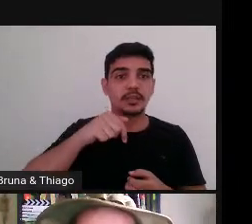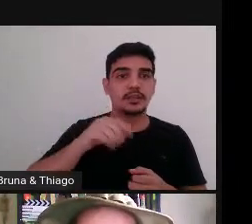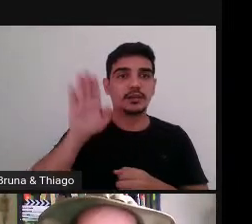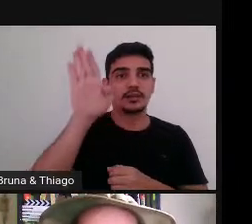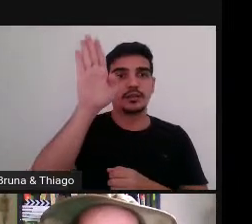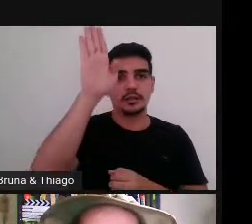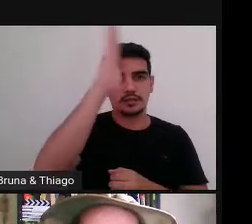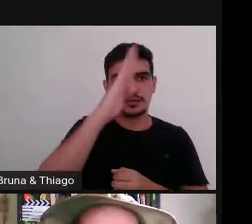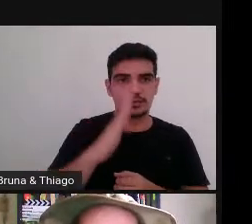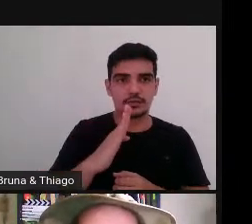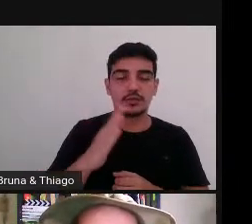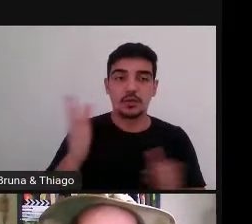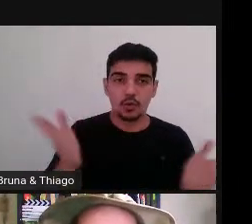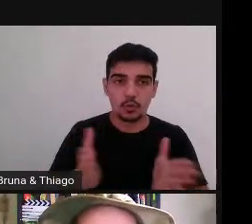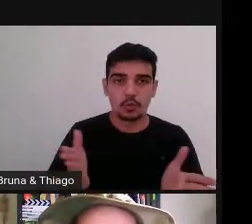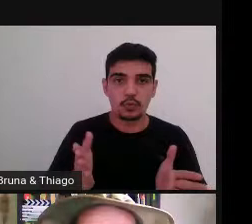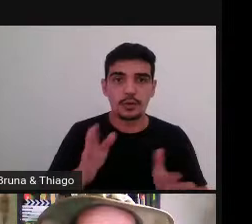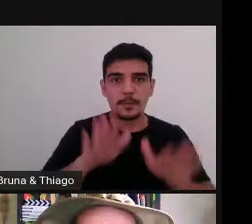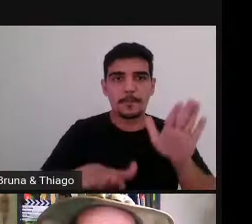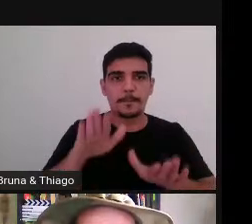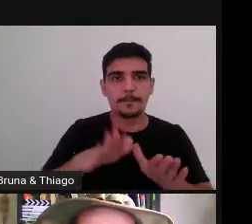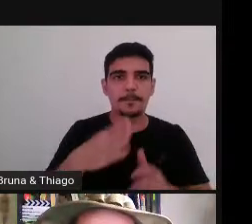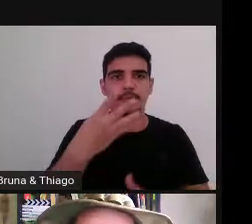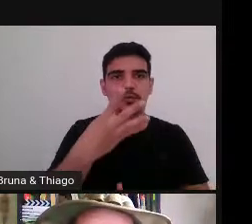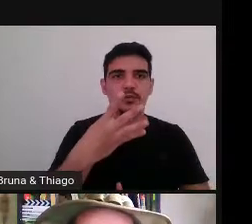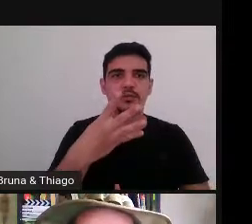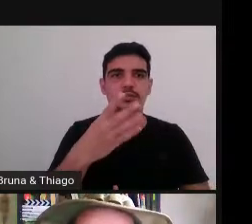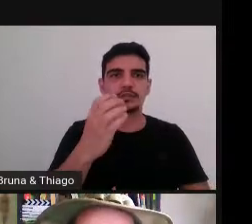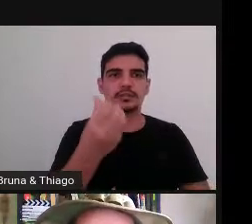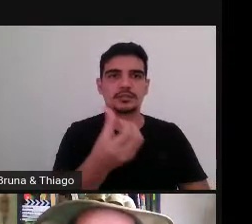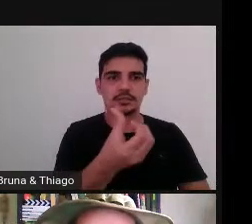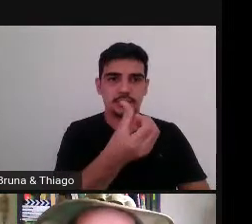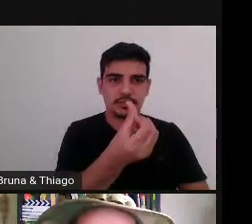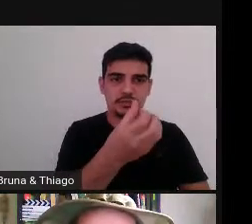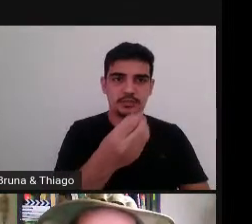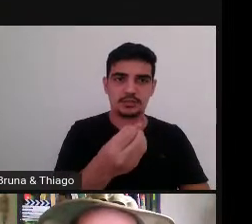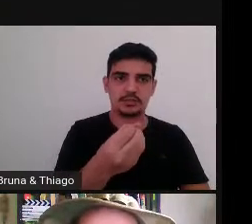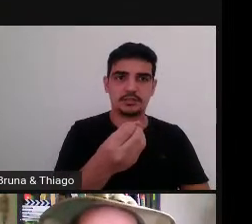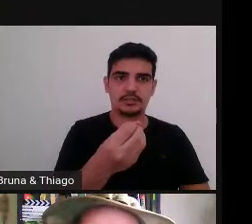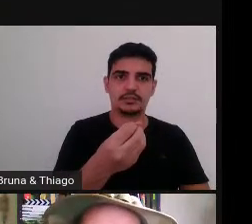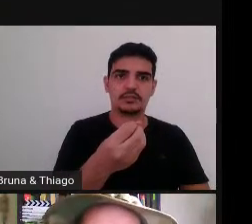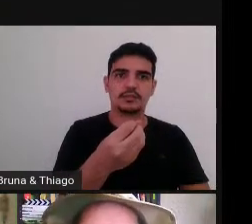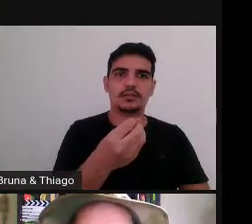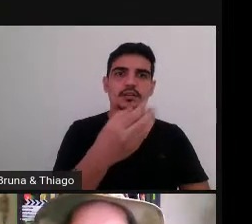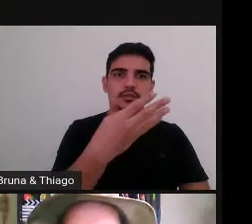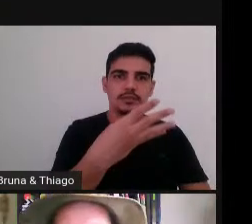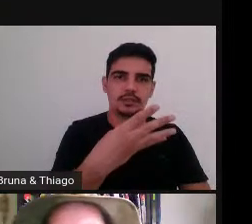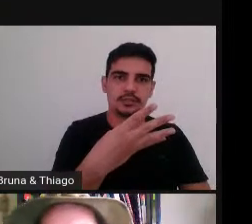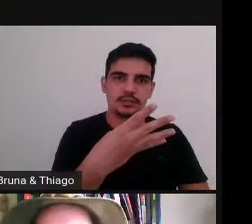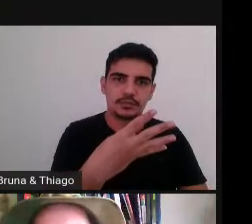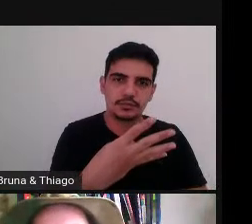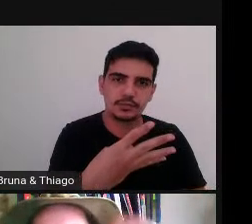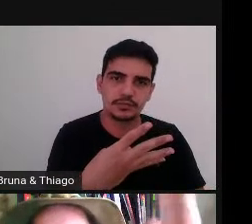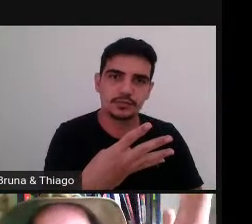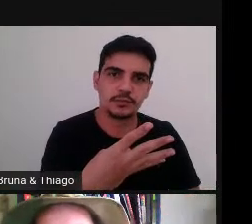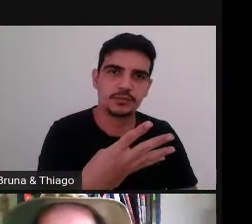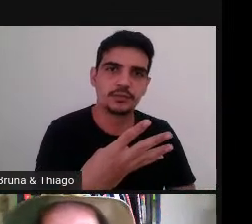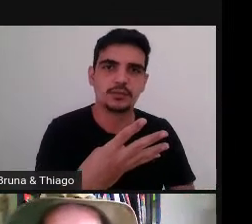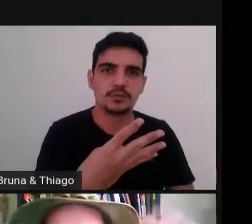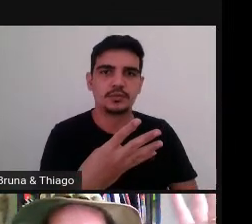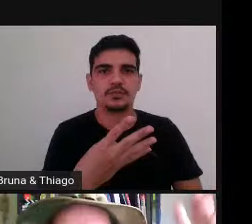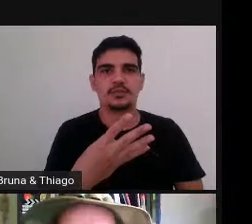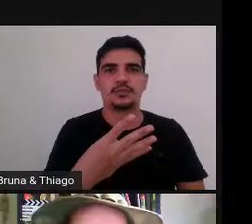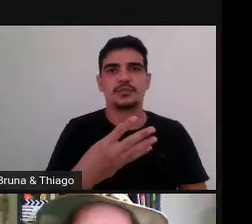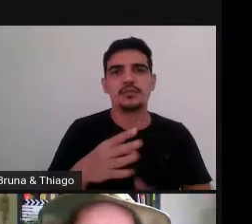hoje, nós temos mais ou menos 420 cobras, tá? São as serpentes, no Brasil. Esse número pode variar para mais,